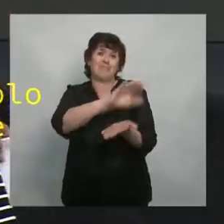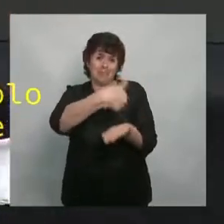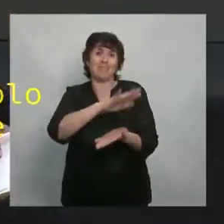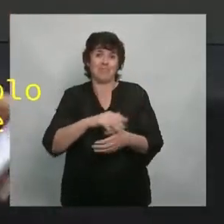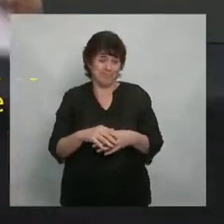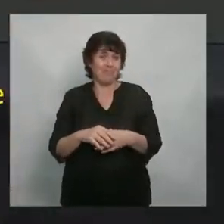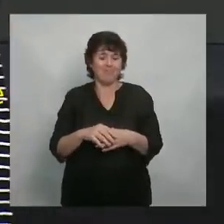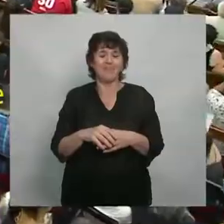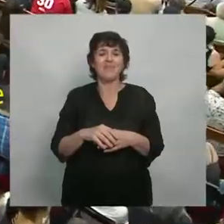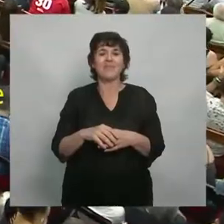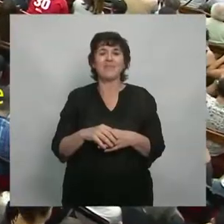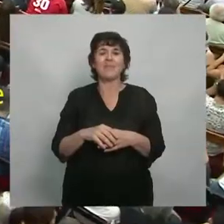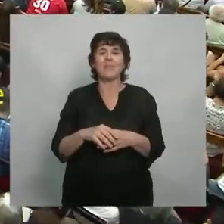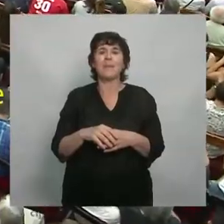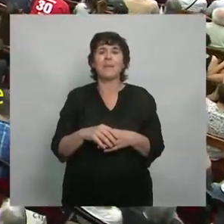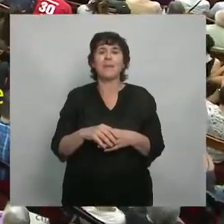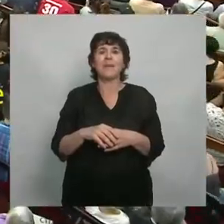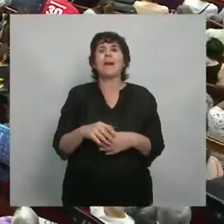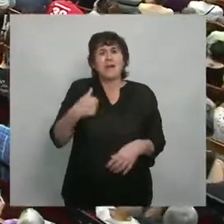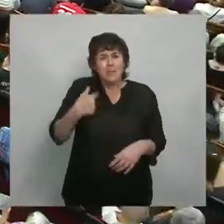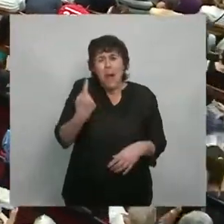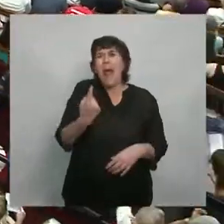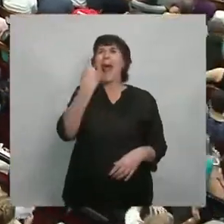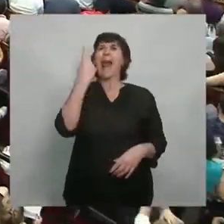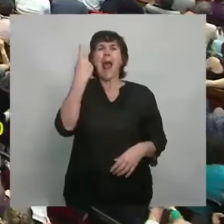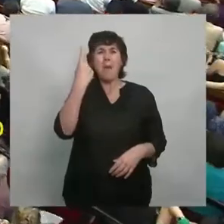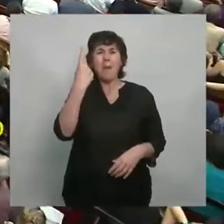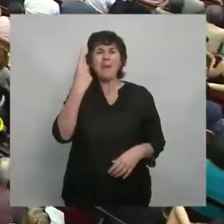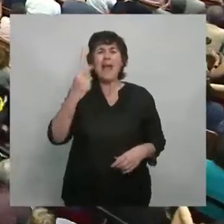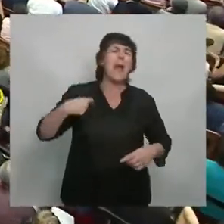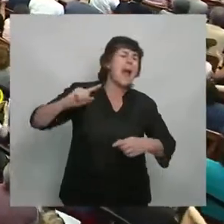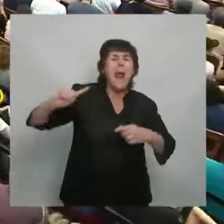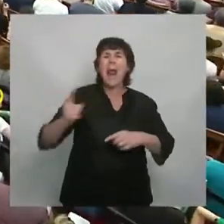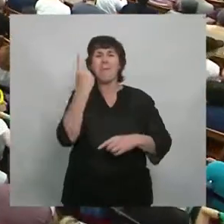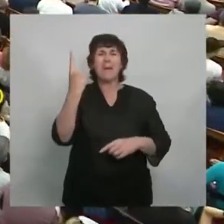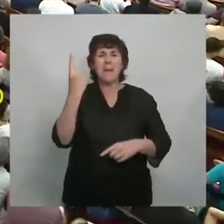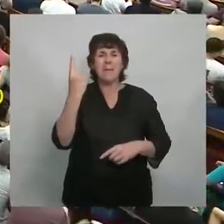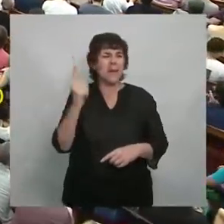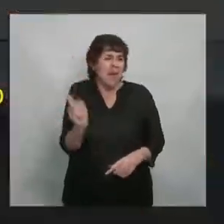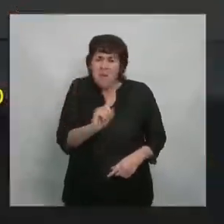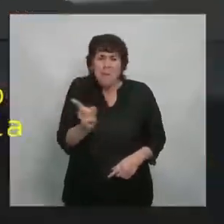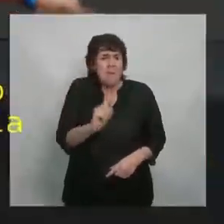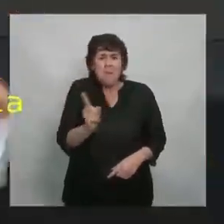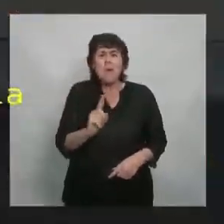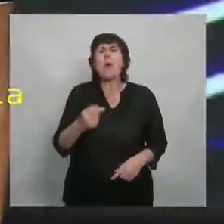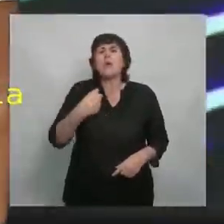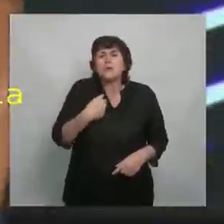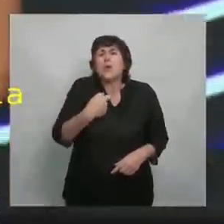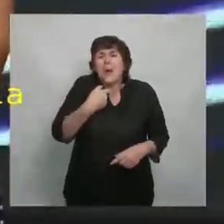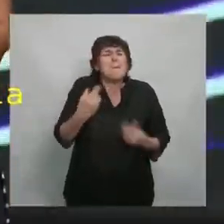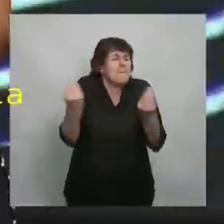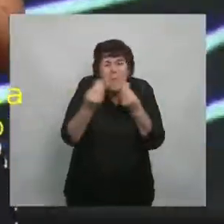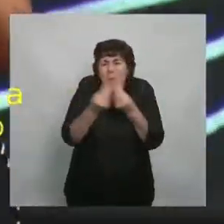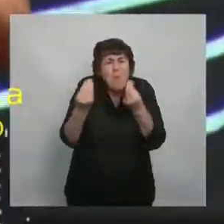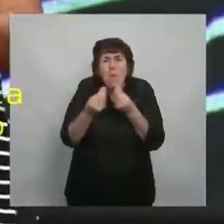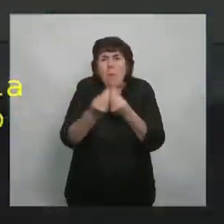pena ser a única, a primeira, uma das três. Eu quero que muitos lá estejam e que